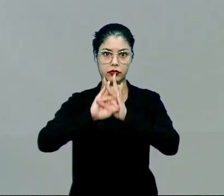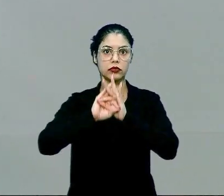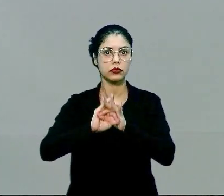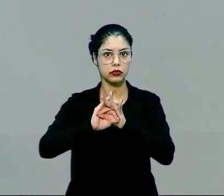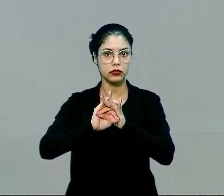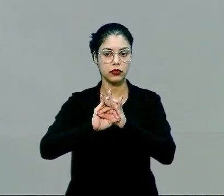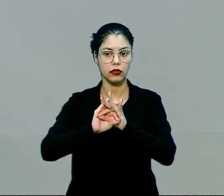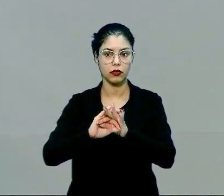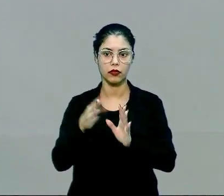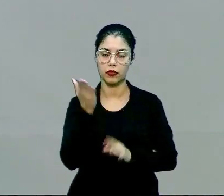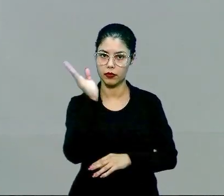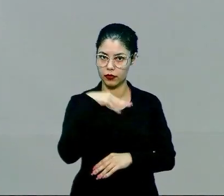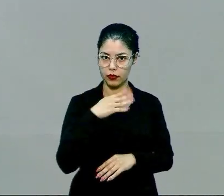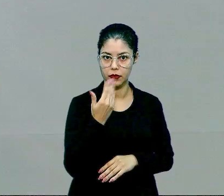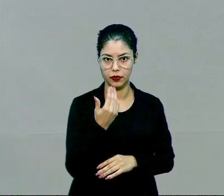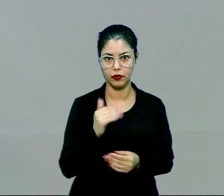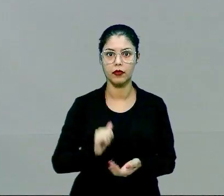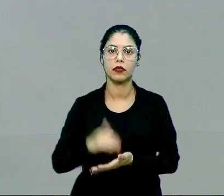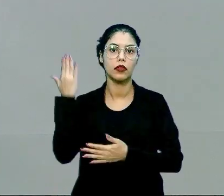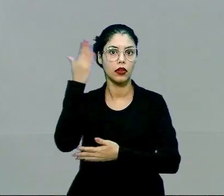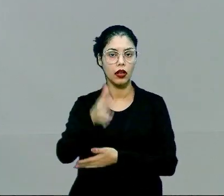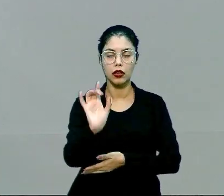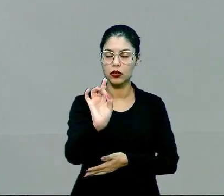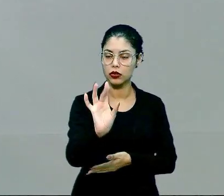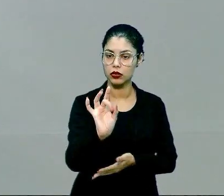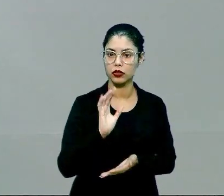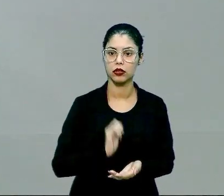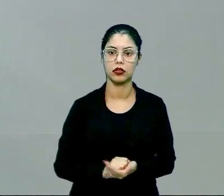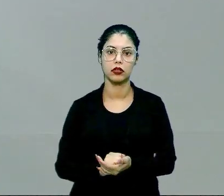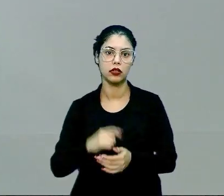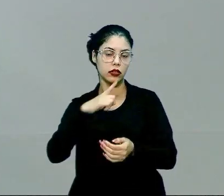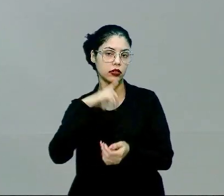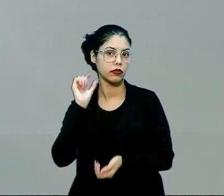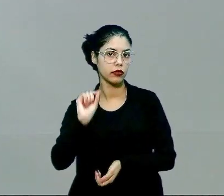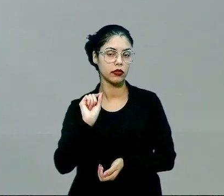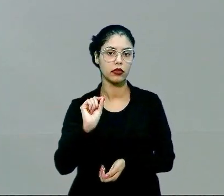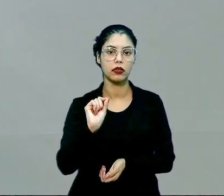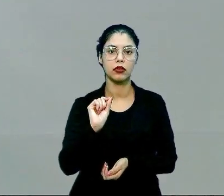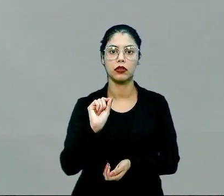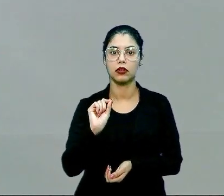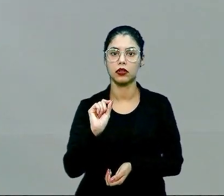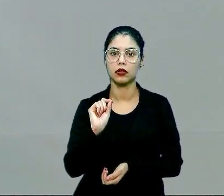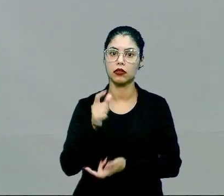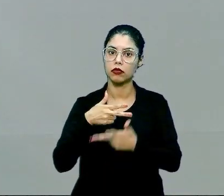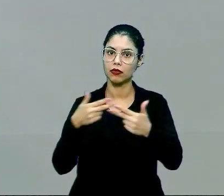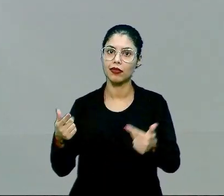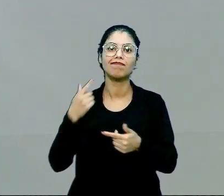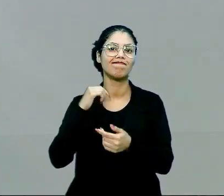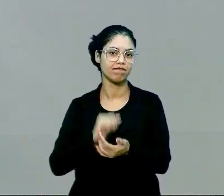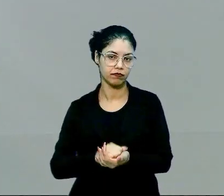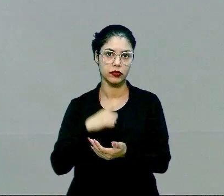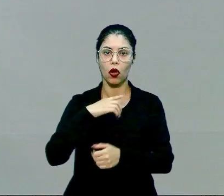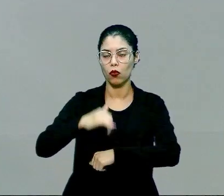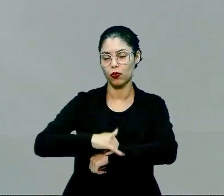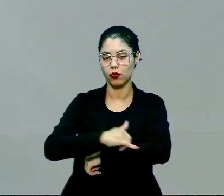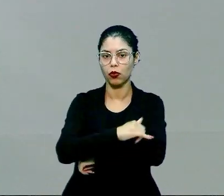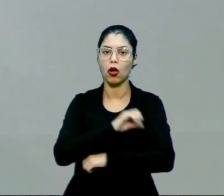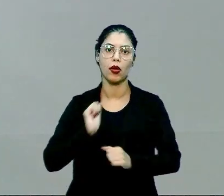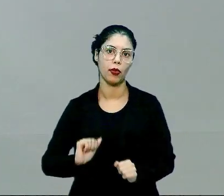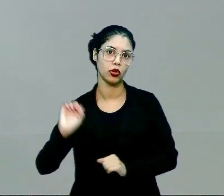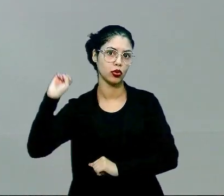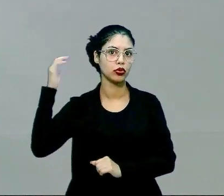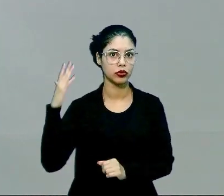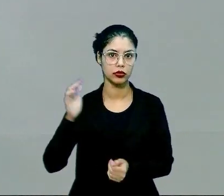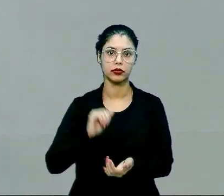apenas à má alimentação. Isso não foi direcionado. Lembra? Foi abordado que uma das causas da obesidade que